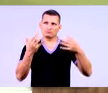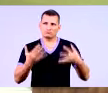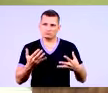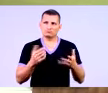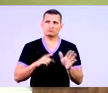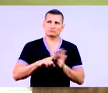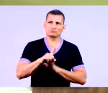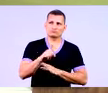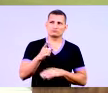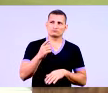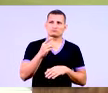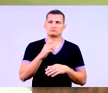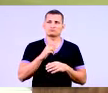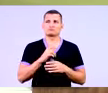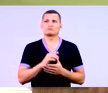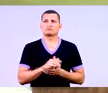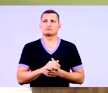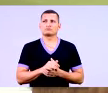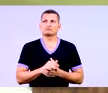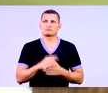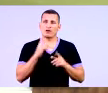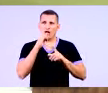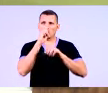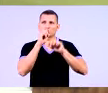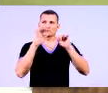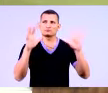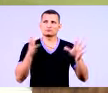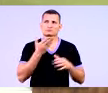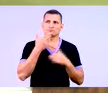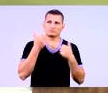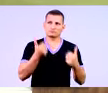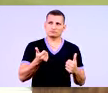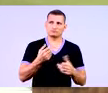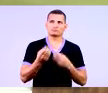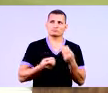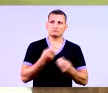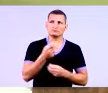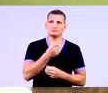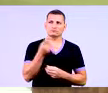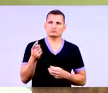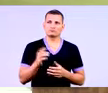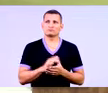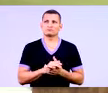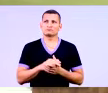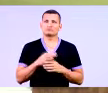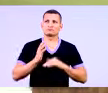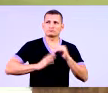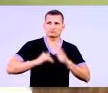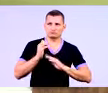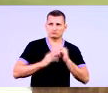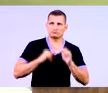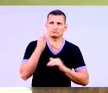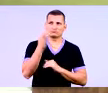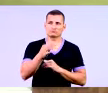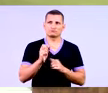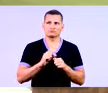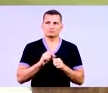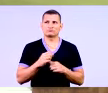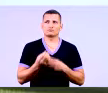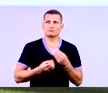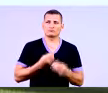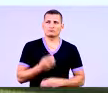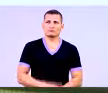pergunta pra gente poder dar uma tapa clareada melhor né pessoal como é que eles vão tomar que eles vão atuar profissionalmente essas questões assim